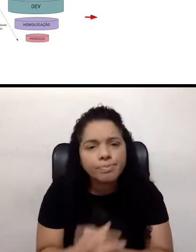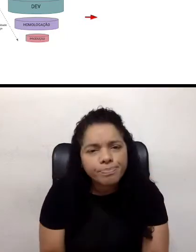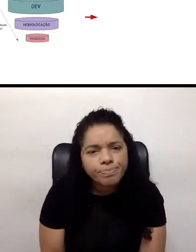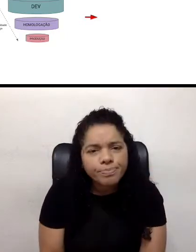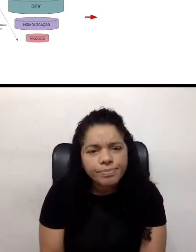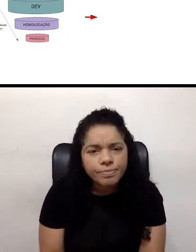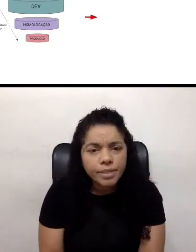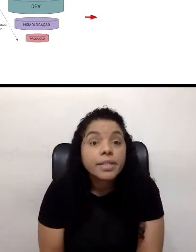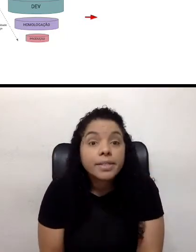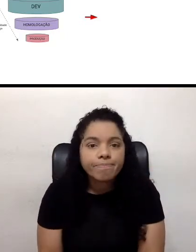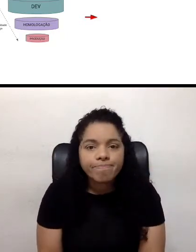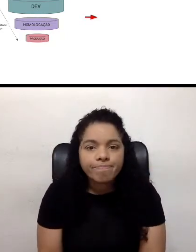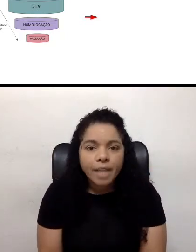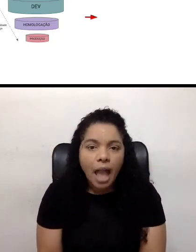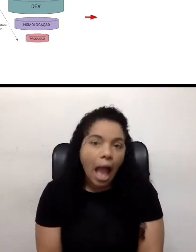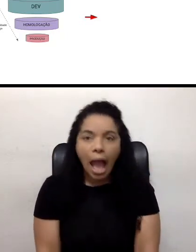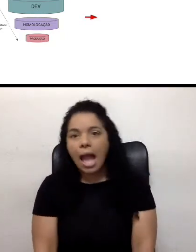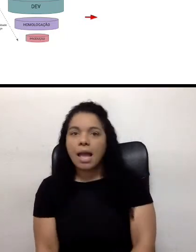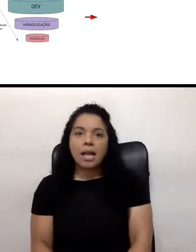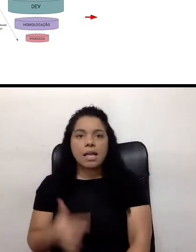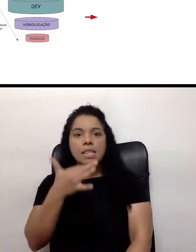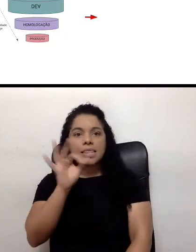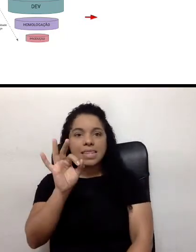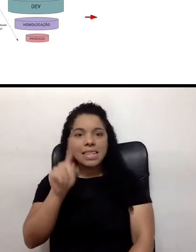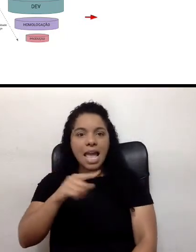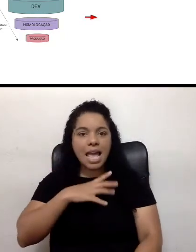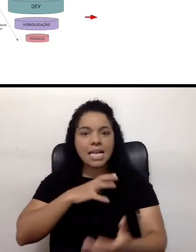E daí? Ah, tem 10 bugs em dev. E